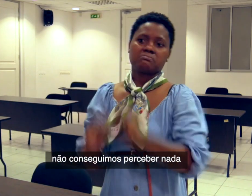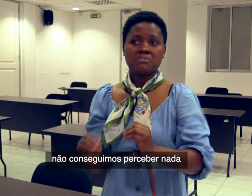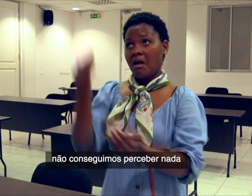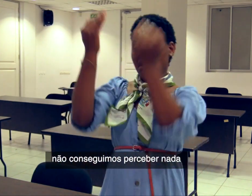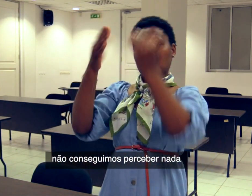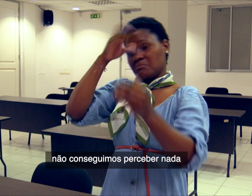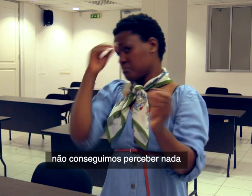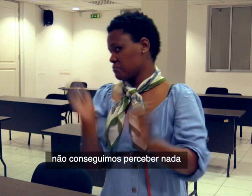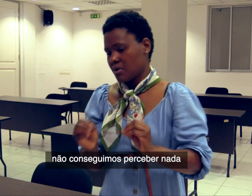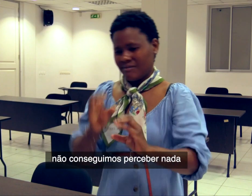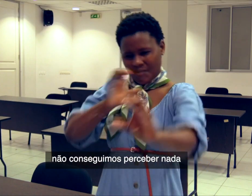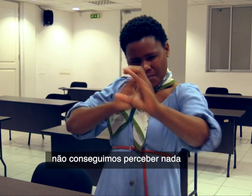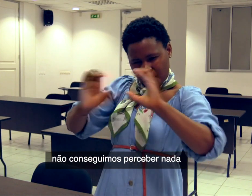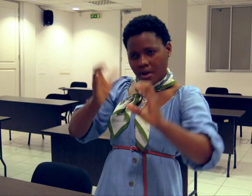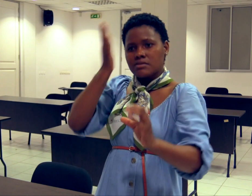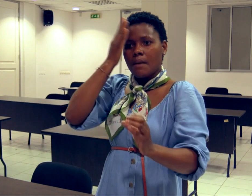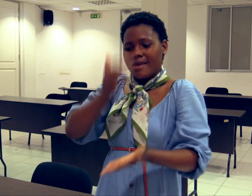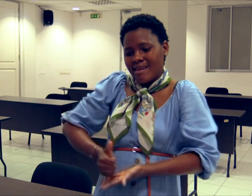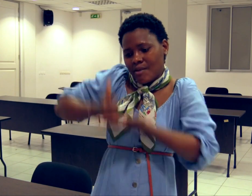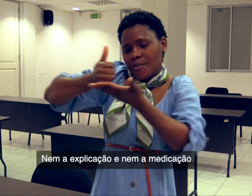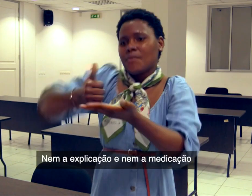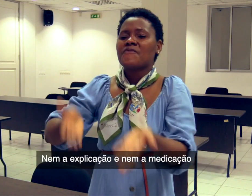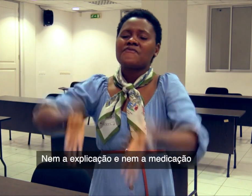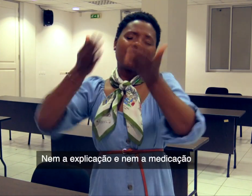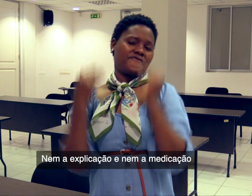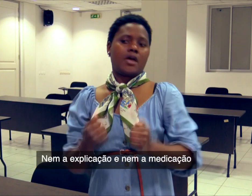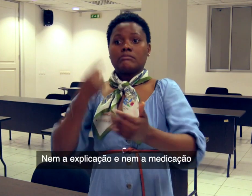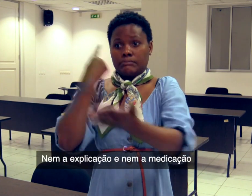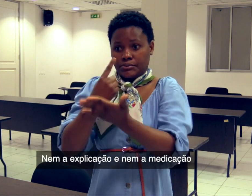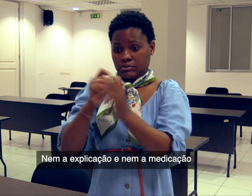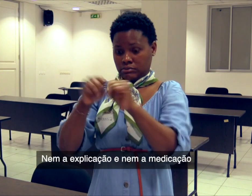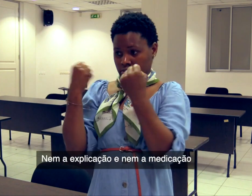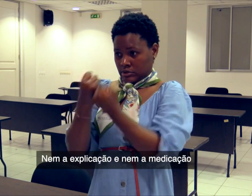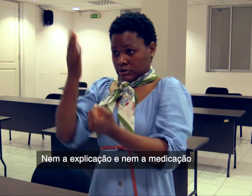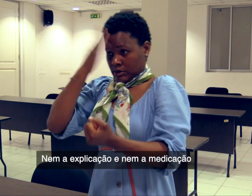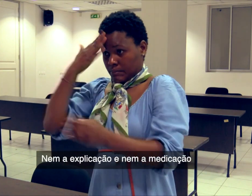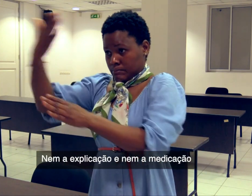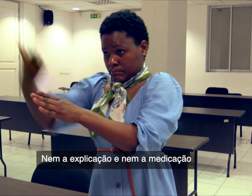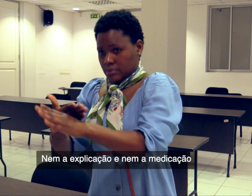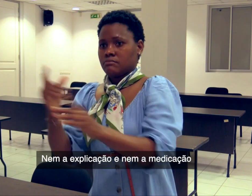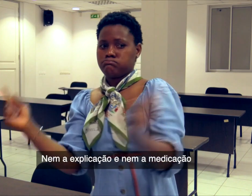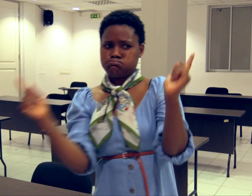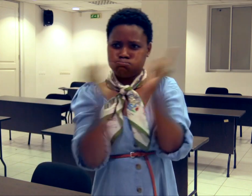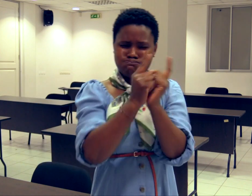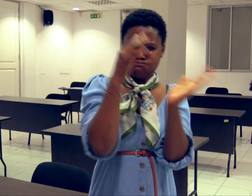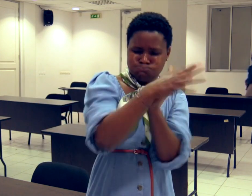Não conseguimos perceber nada. Nem a explicação, nem a medicação.